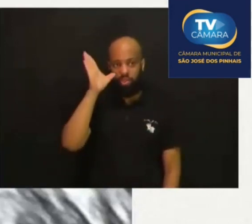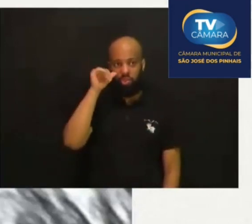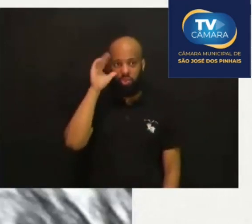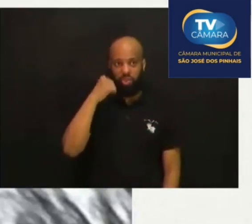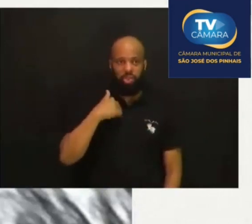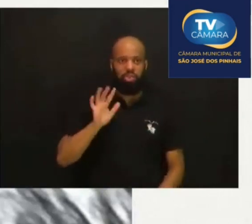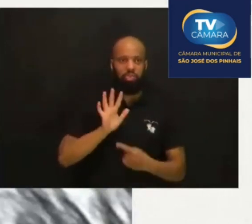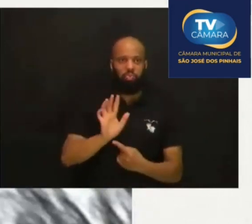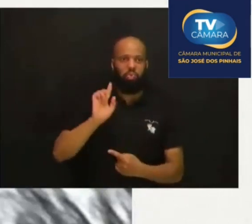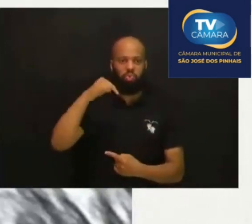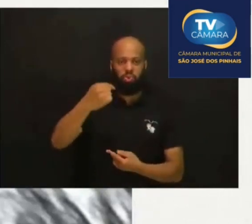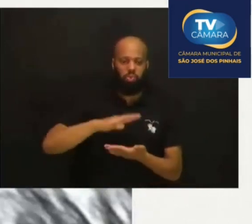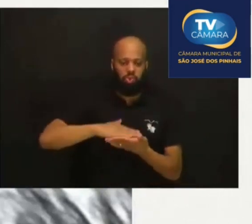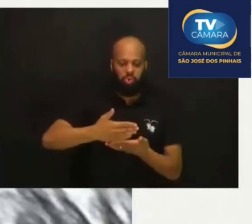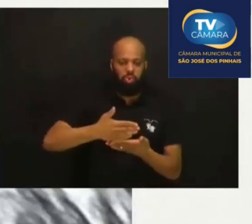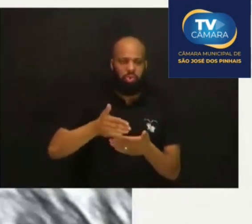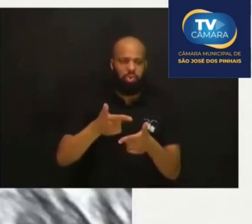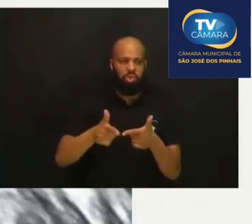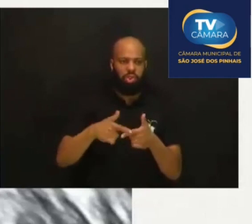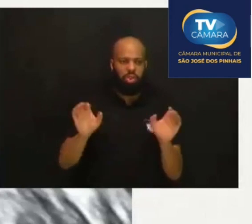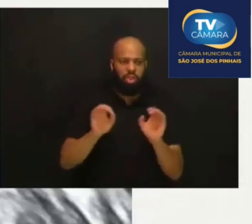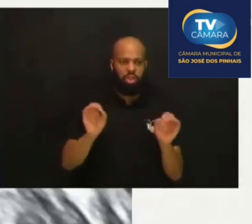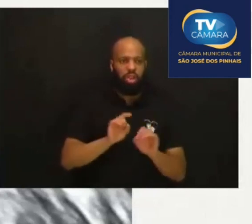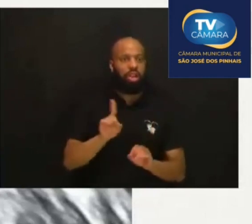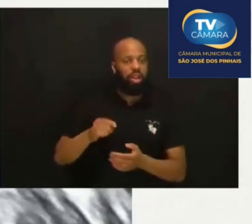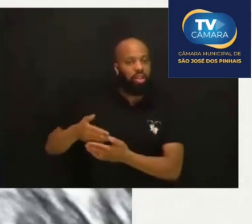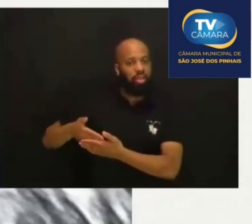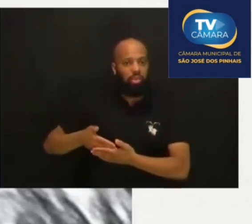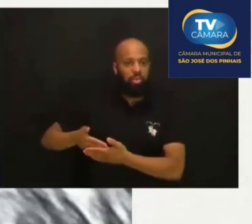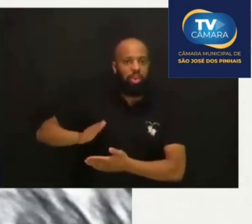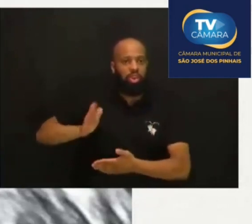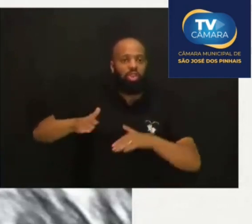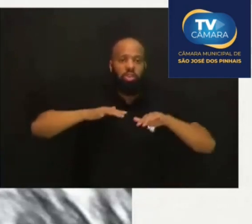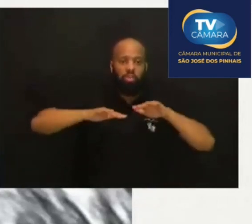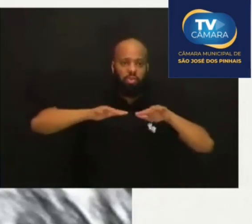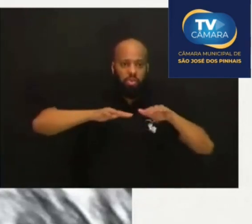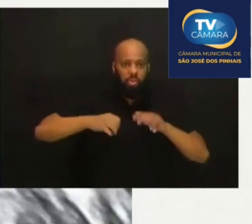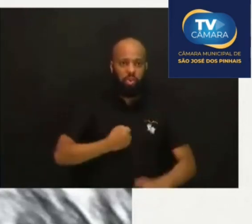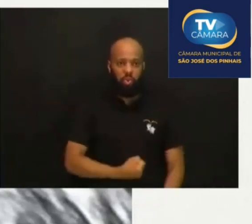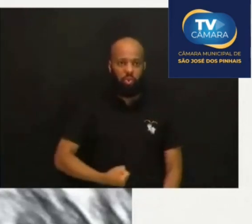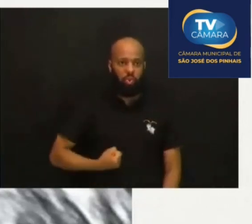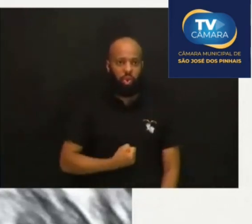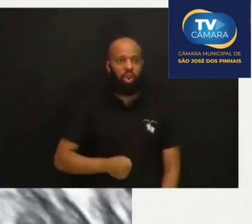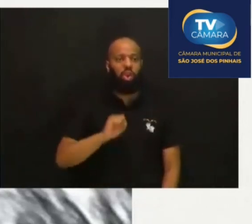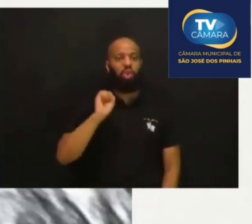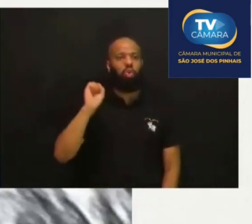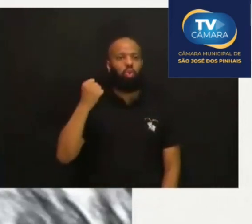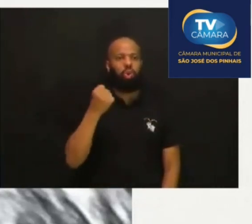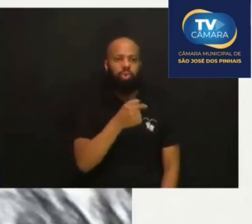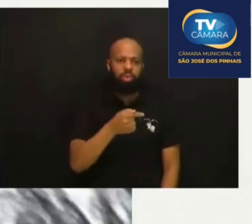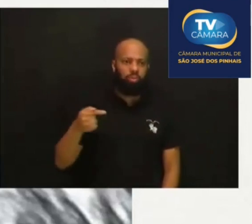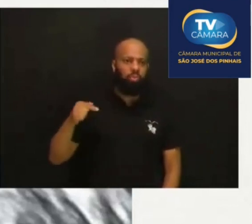mostro depois no computador, não tem problema nenhum. Este bebê estava se mexendo. Isto é uma ecografia de 8 semanas. Ele